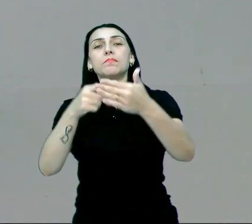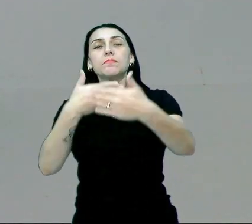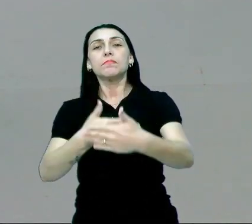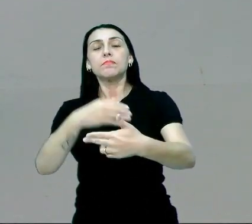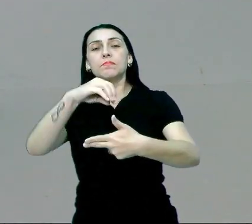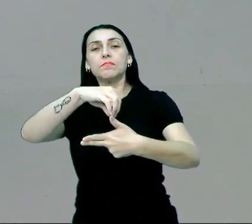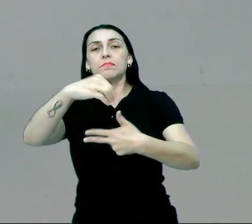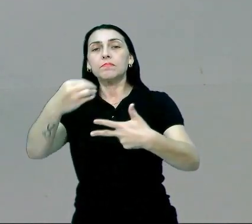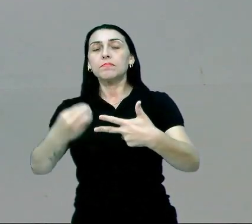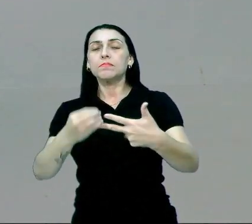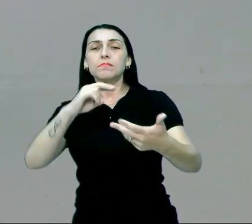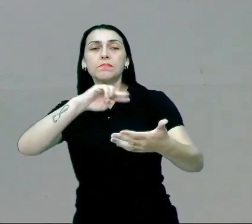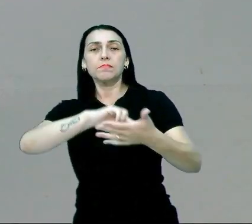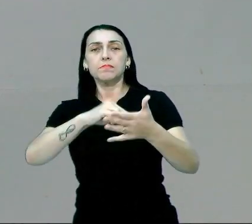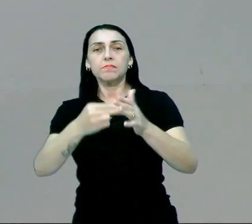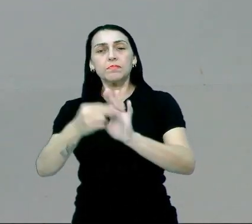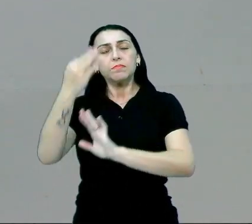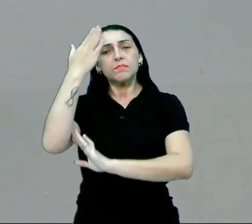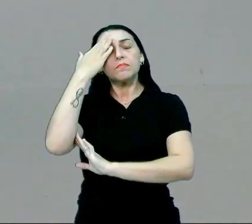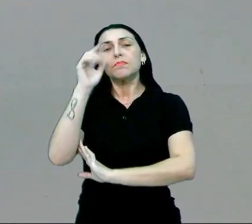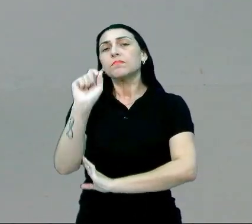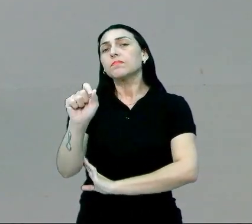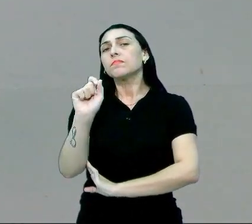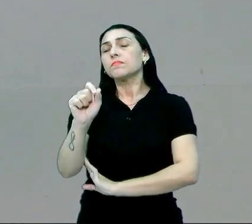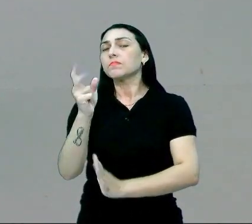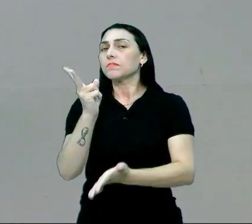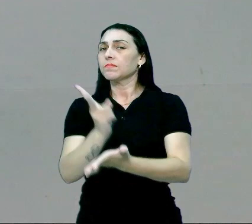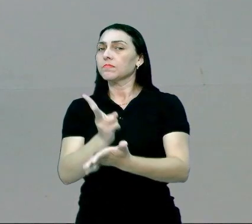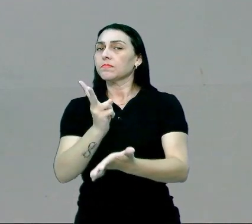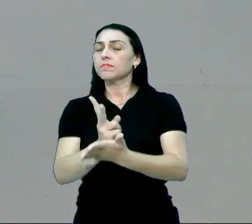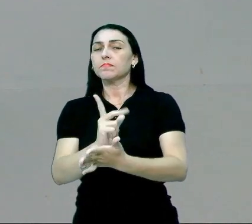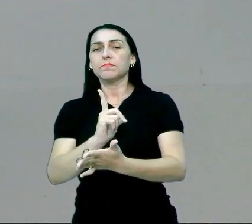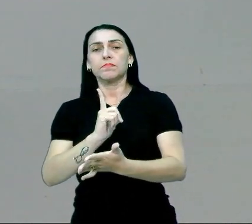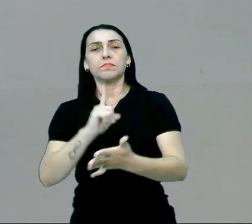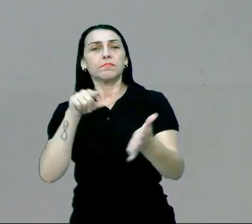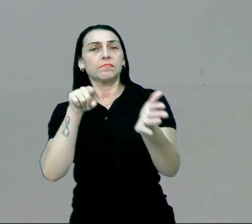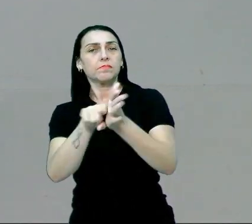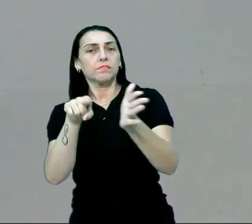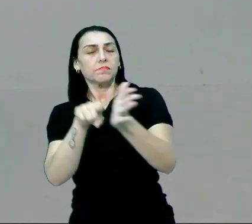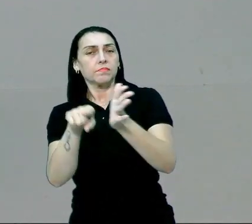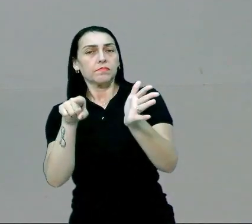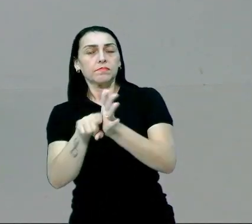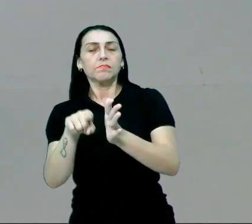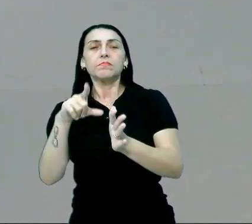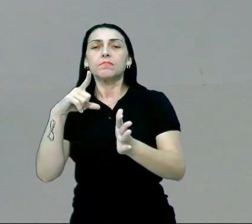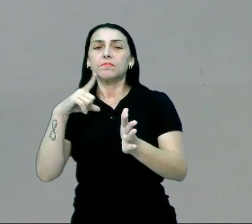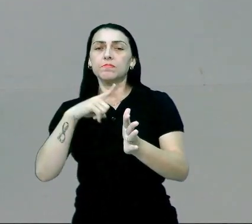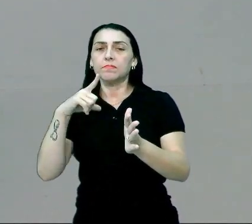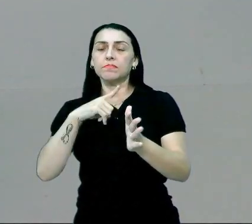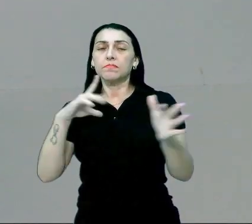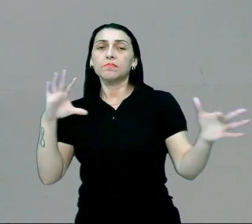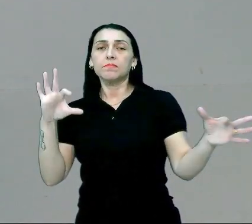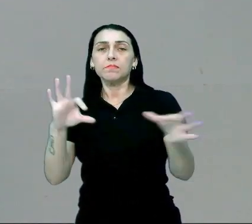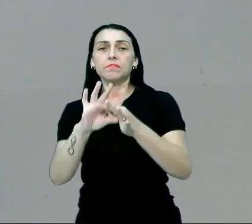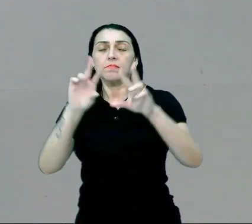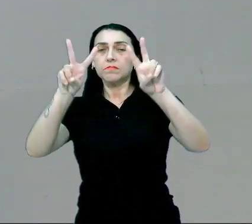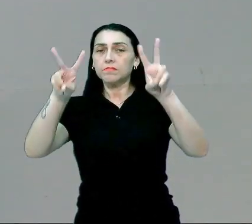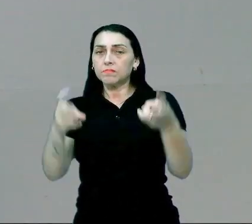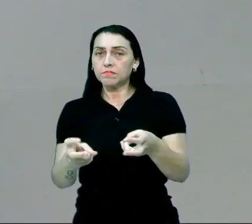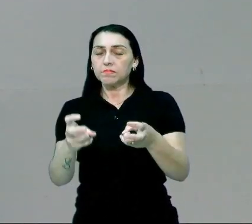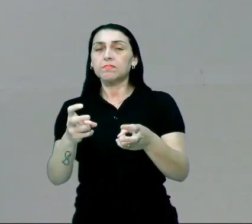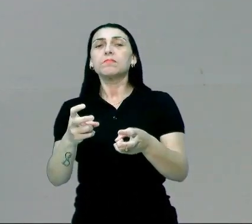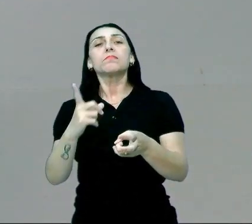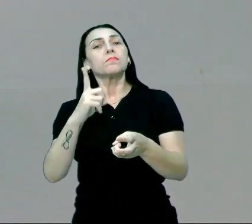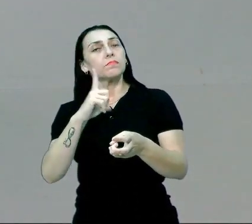Isso implica dizer e entender o quê? Sempre há questões que têm vínculo com os temas que